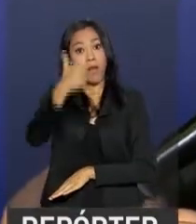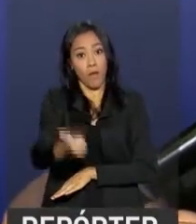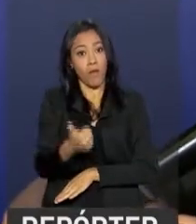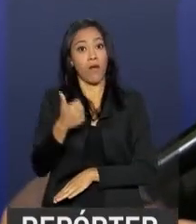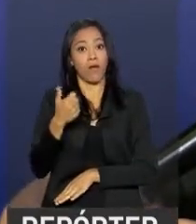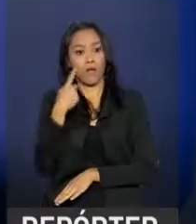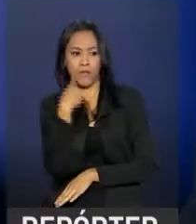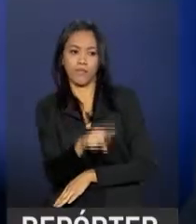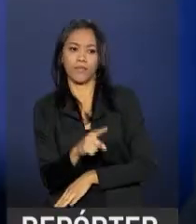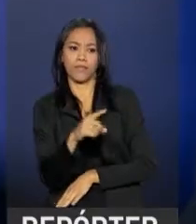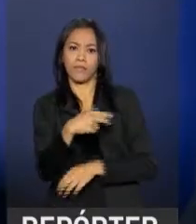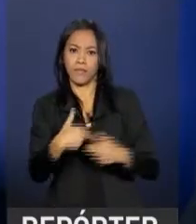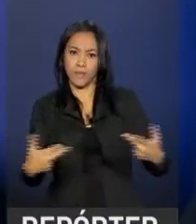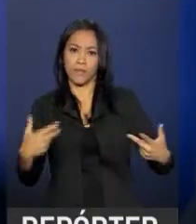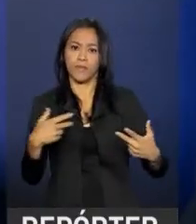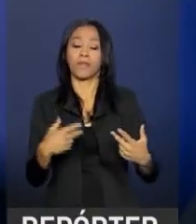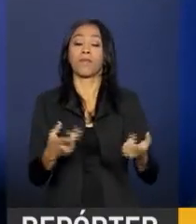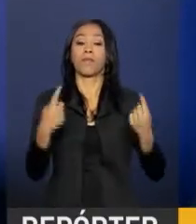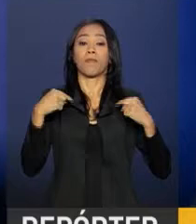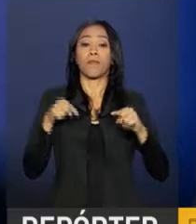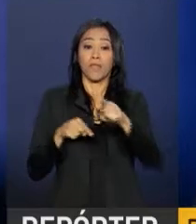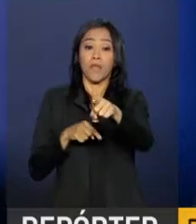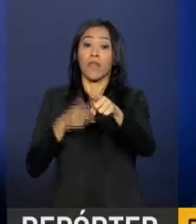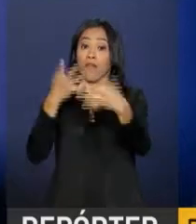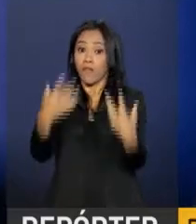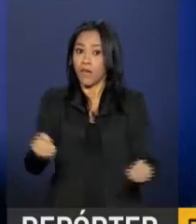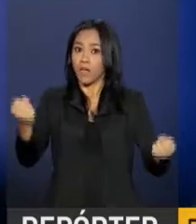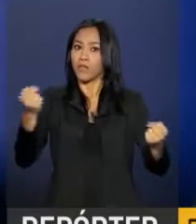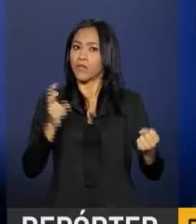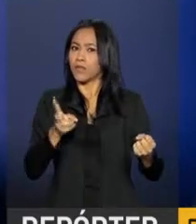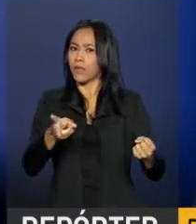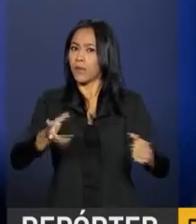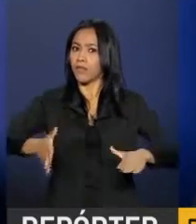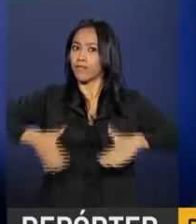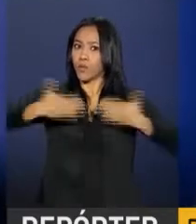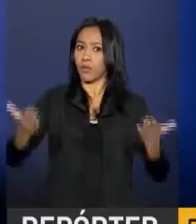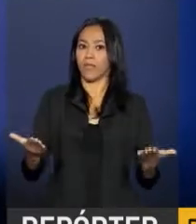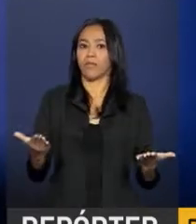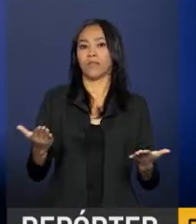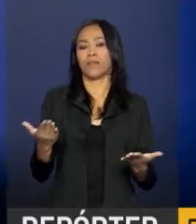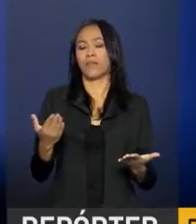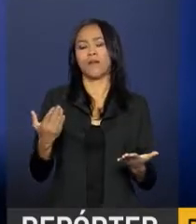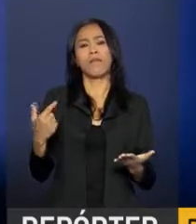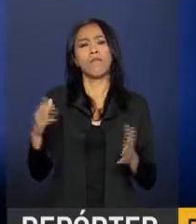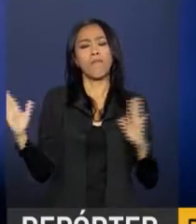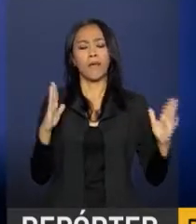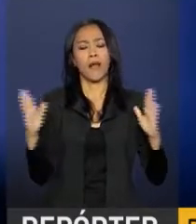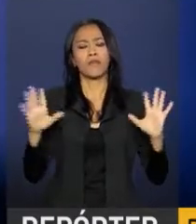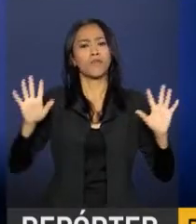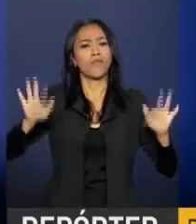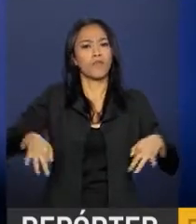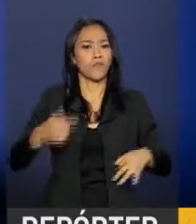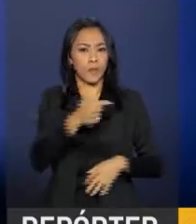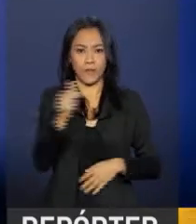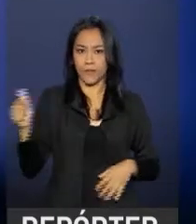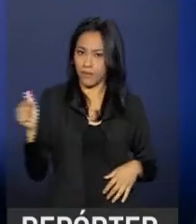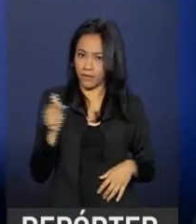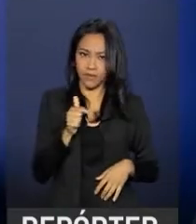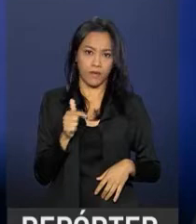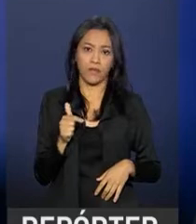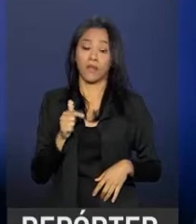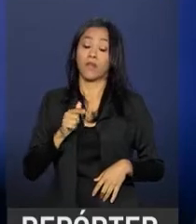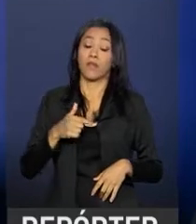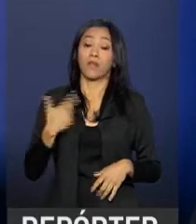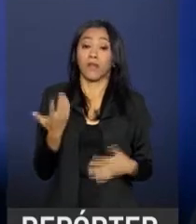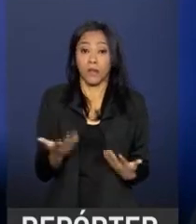apreensão como um todo nós vamos a agir sempre de surpresa inopinadamente mas que não há prazo para término ou seja enquanto